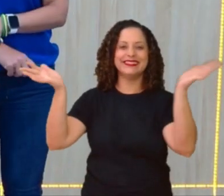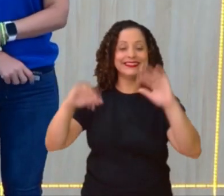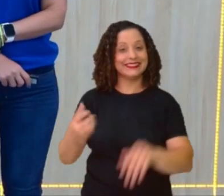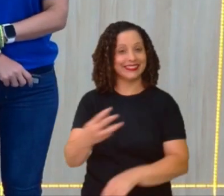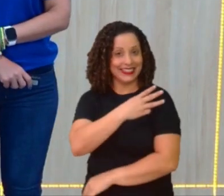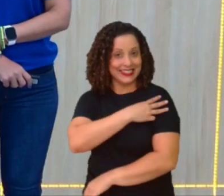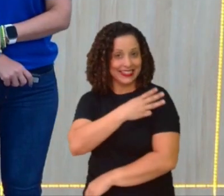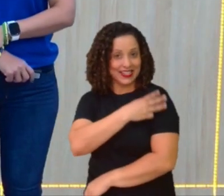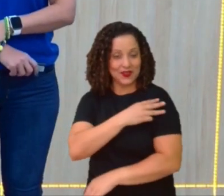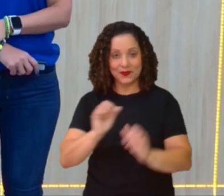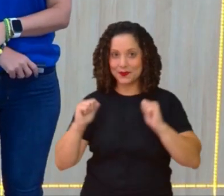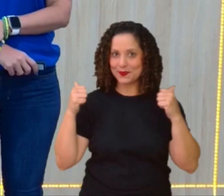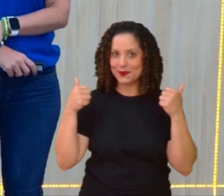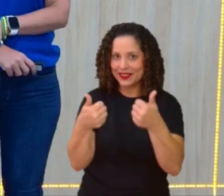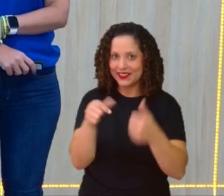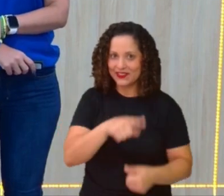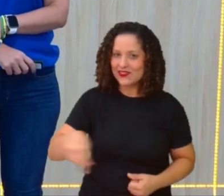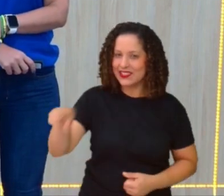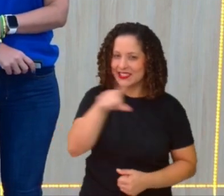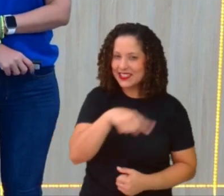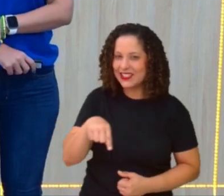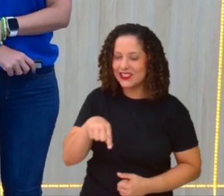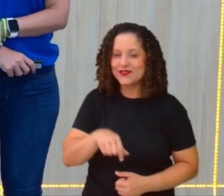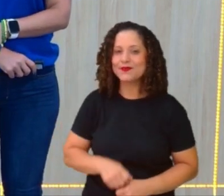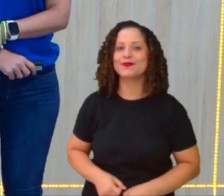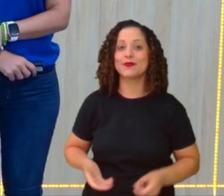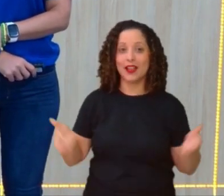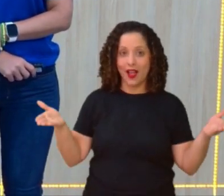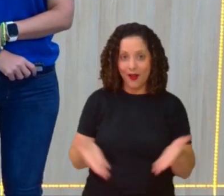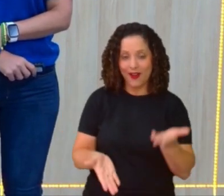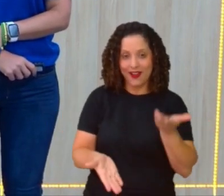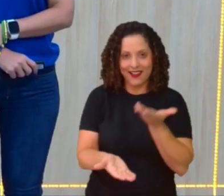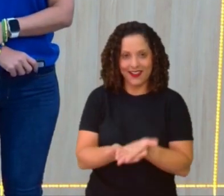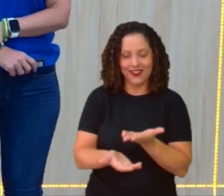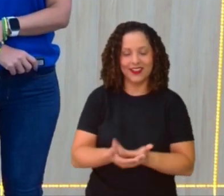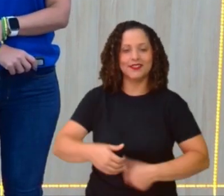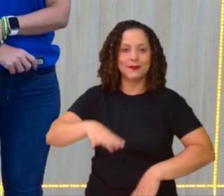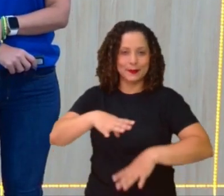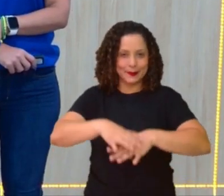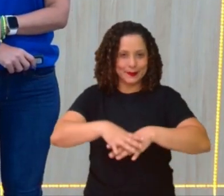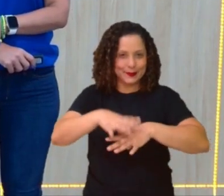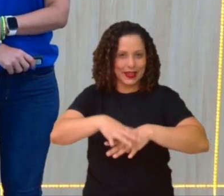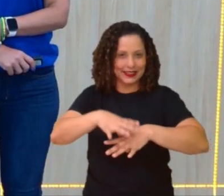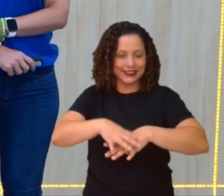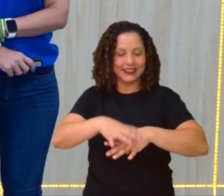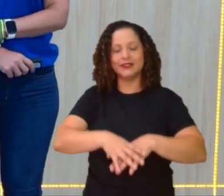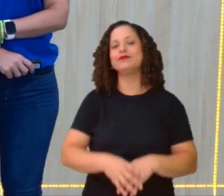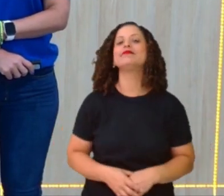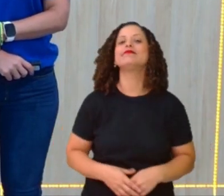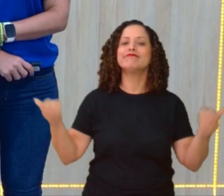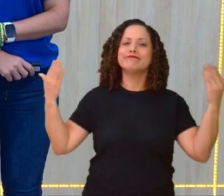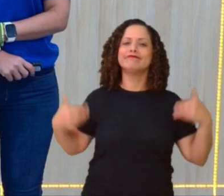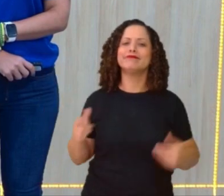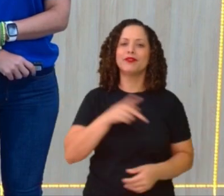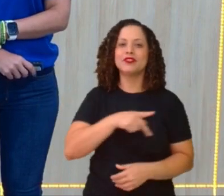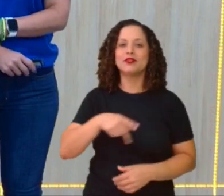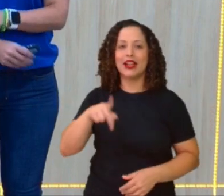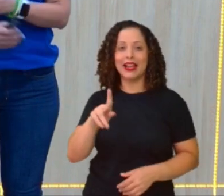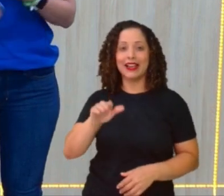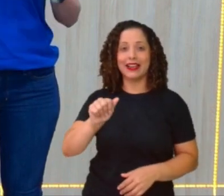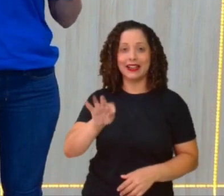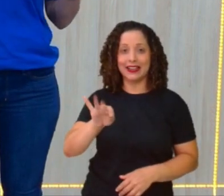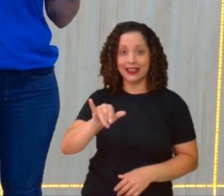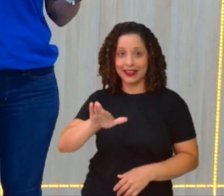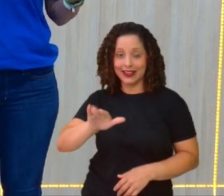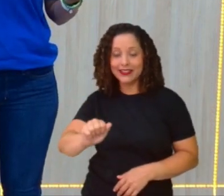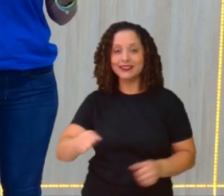turminha do terceiro ano, tudo bem com vocês? Preparados para mais uma aula de matemática? Eu sou a professora Kátia Xavier e